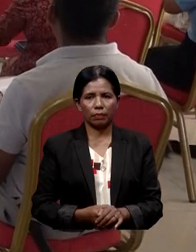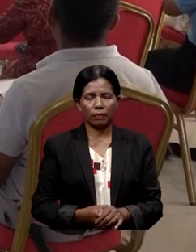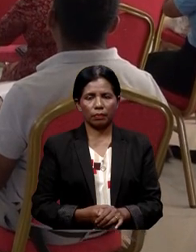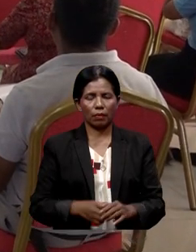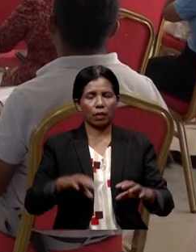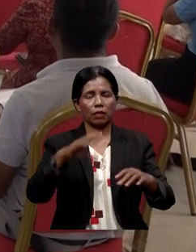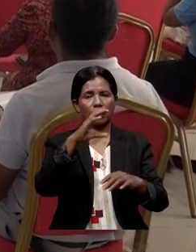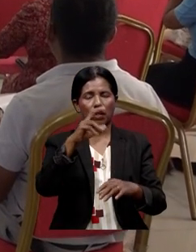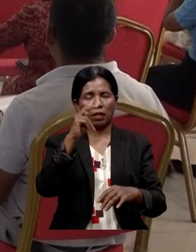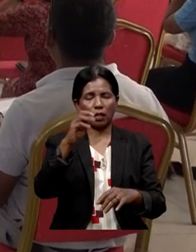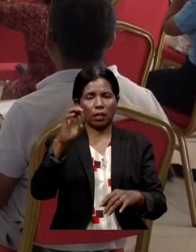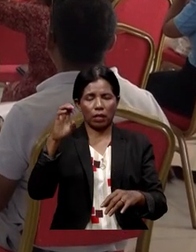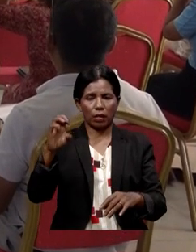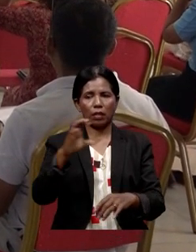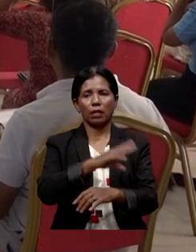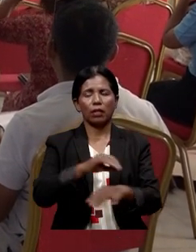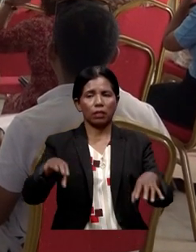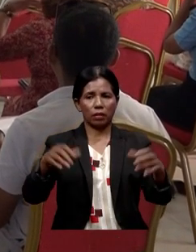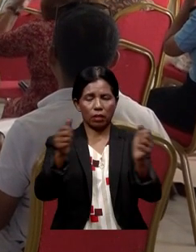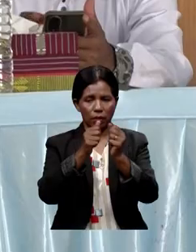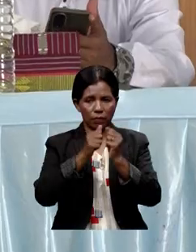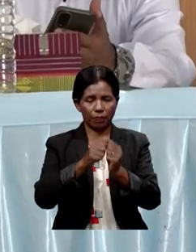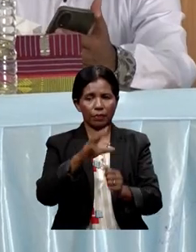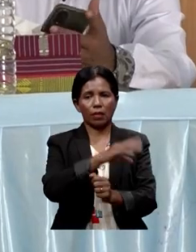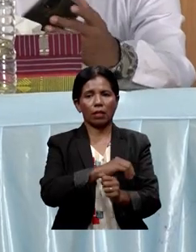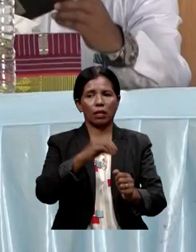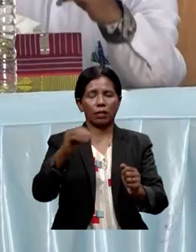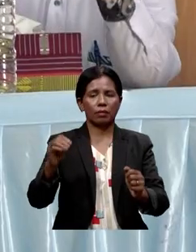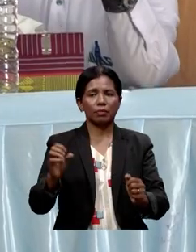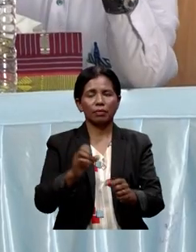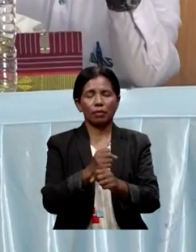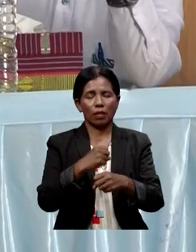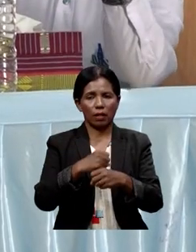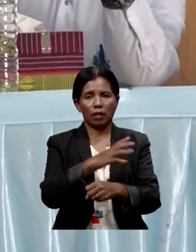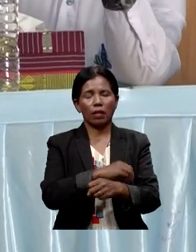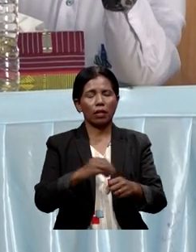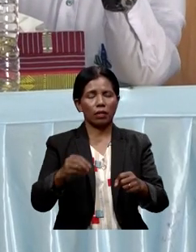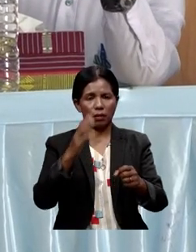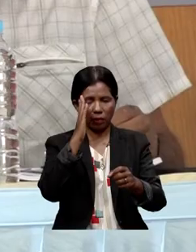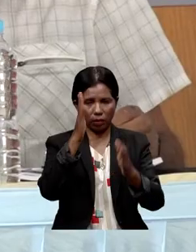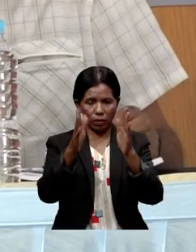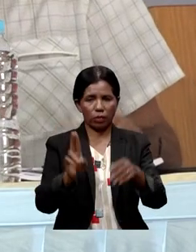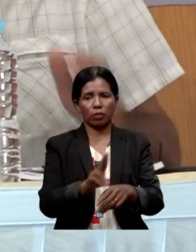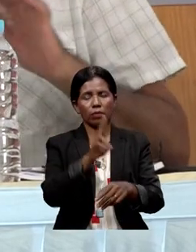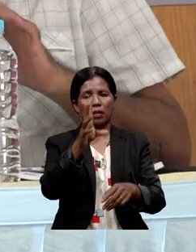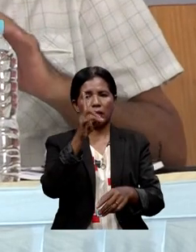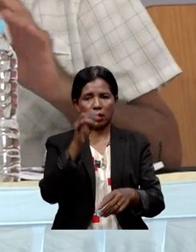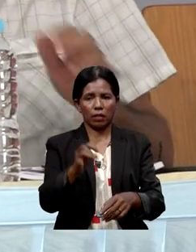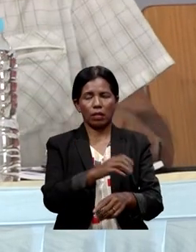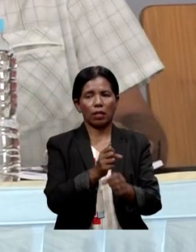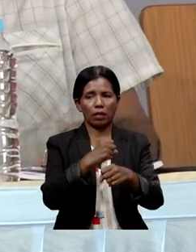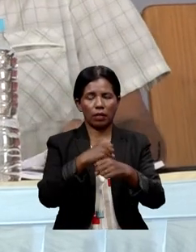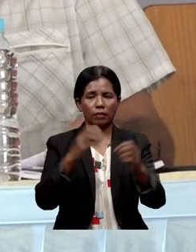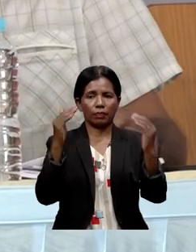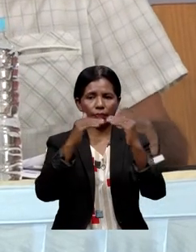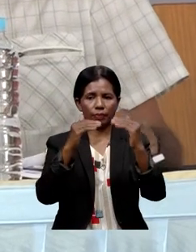Comissão Nacional das Seleções, Serviço Samutu com o Centro Nacional de Investigação e Formação Avançado na Universidade de Dili, realiza